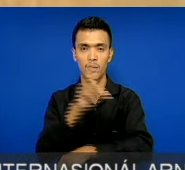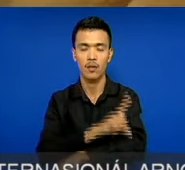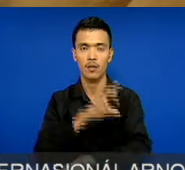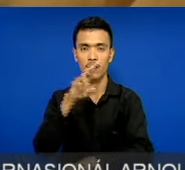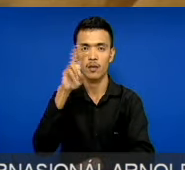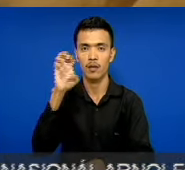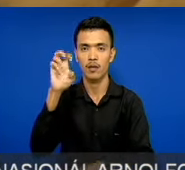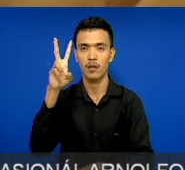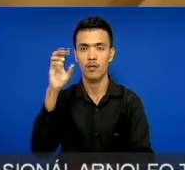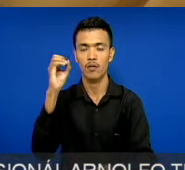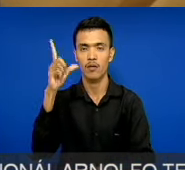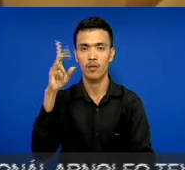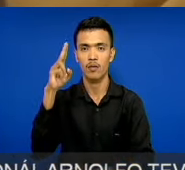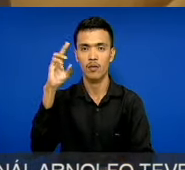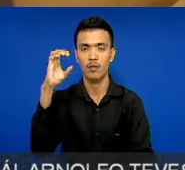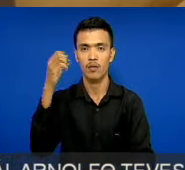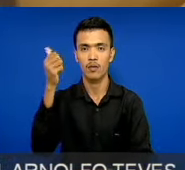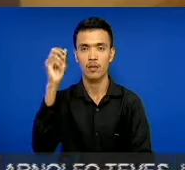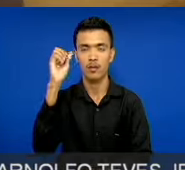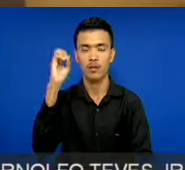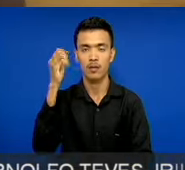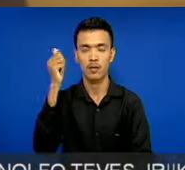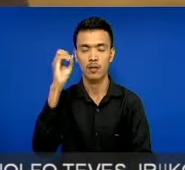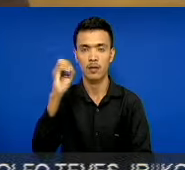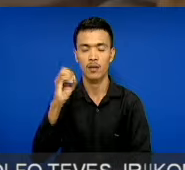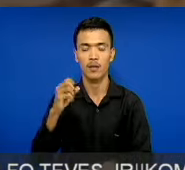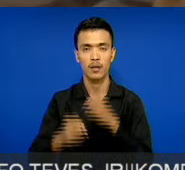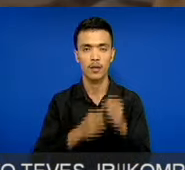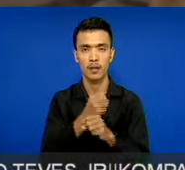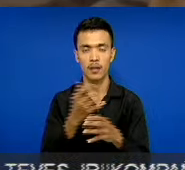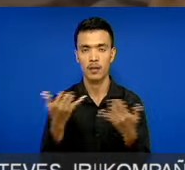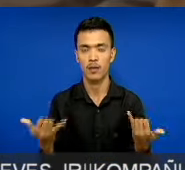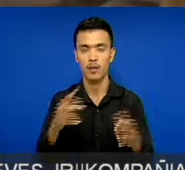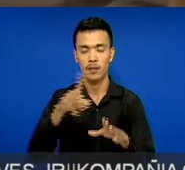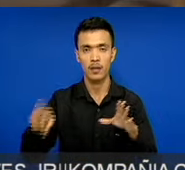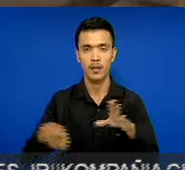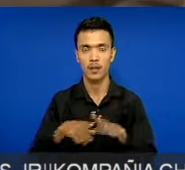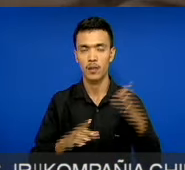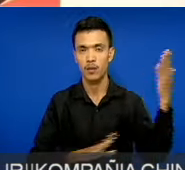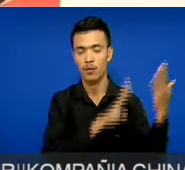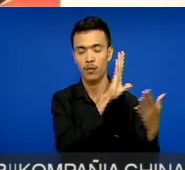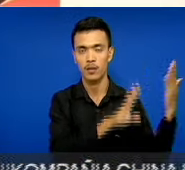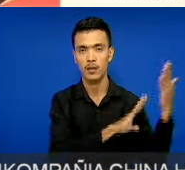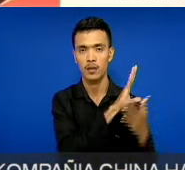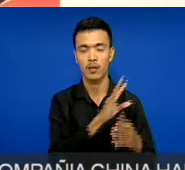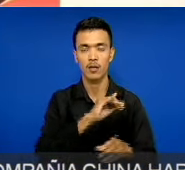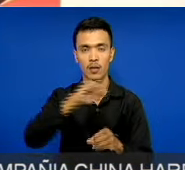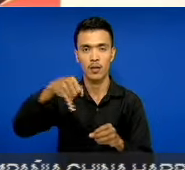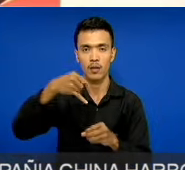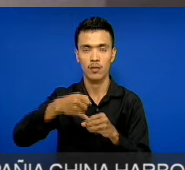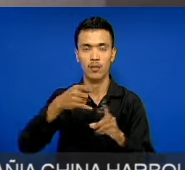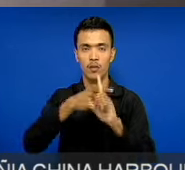Cravos Batinan Limanulu e Hatinan Idane. Maluxira karak informos katak participa e a cerimônia comemoração Nerasik